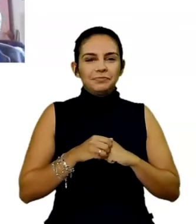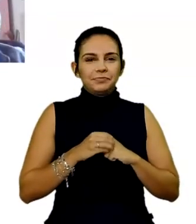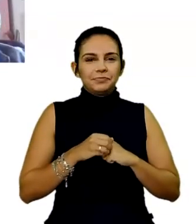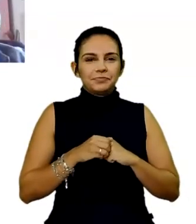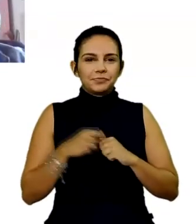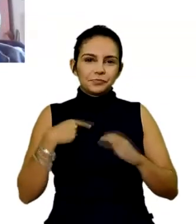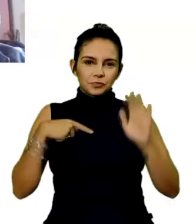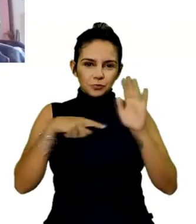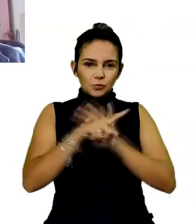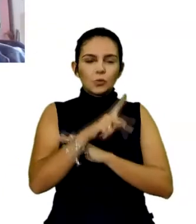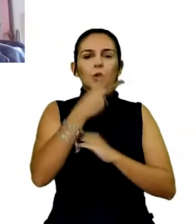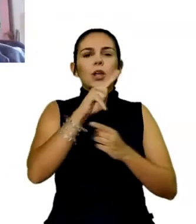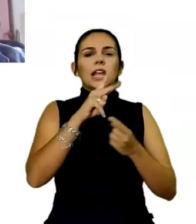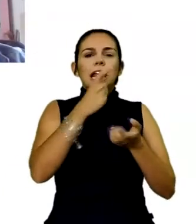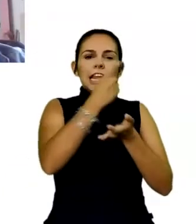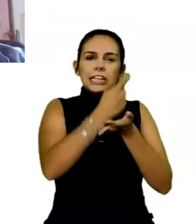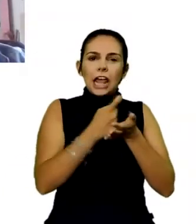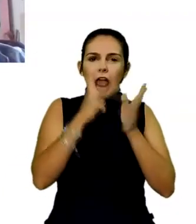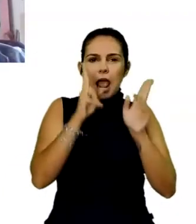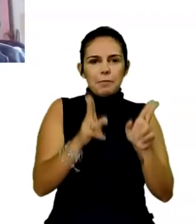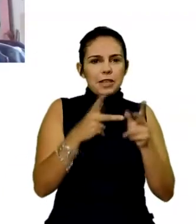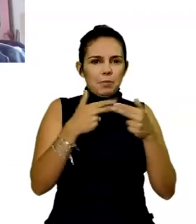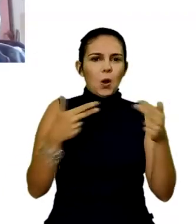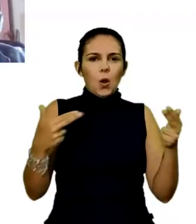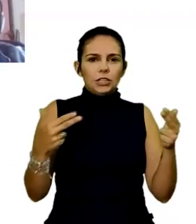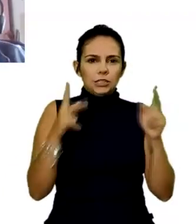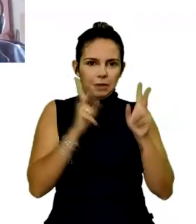Em relação aos textos, a mesma coisa, Mary.